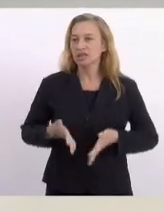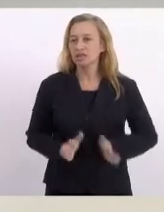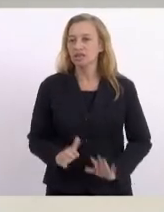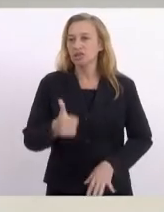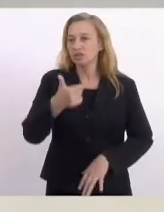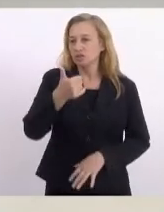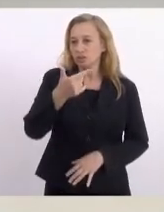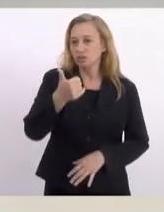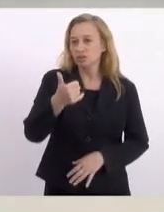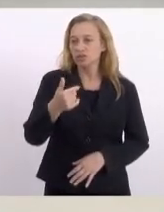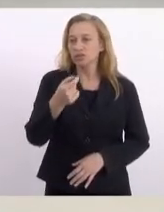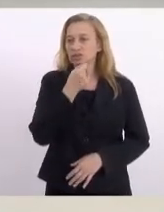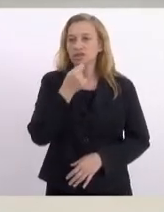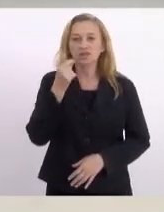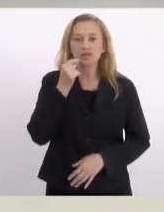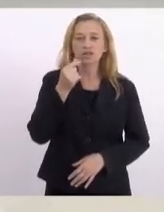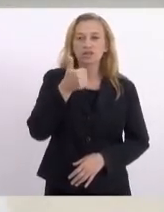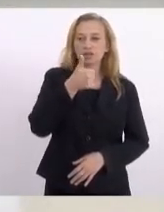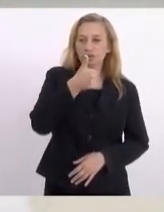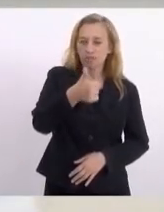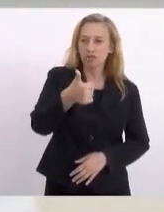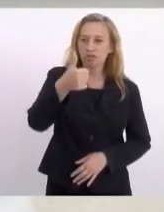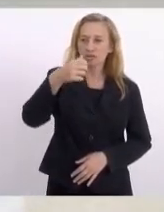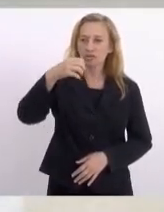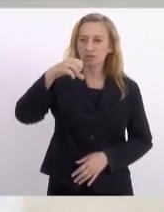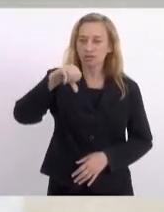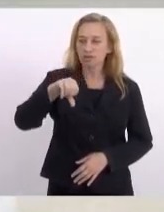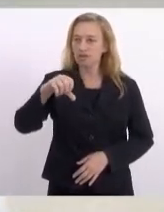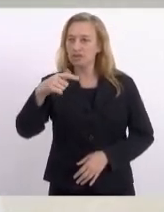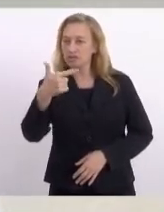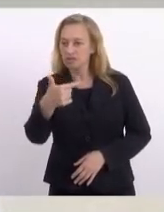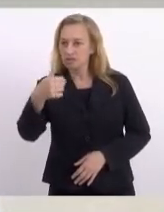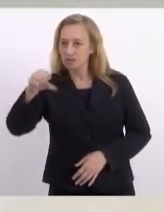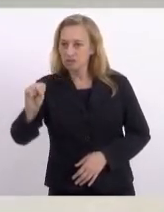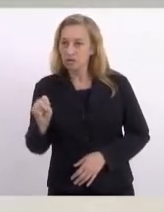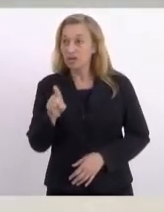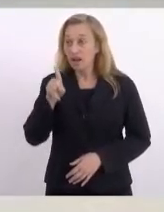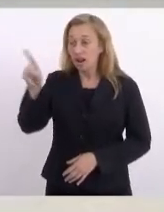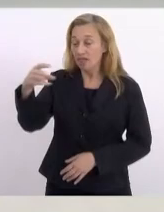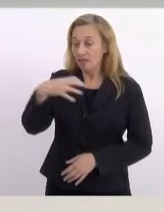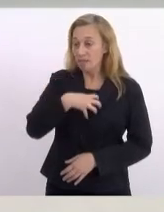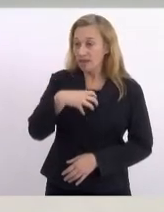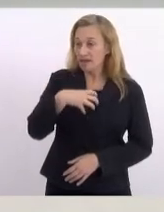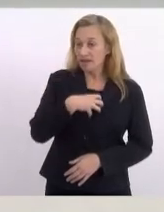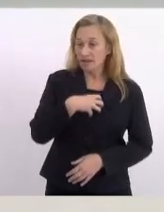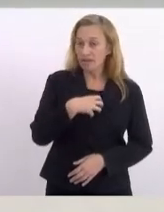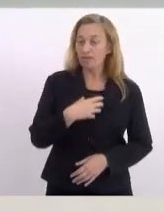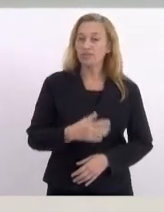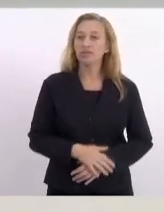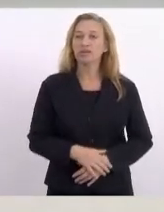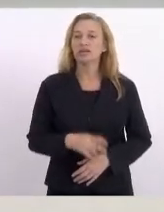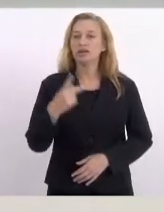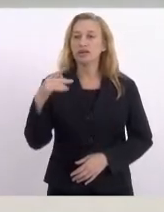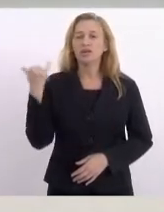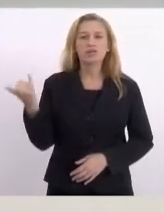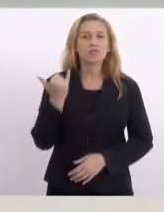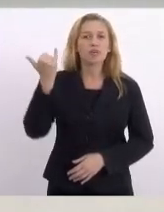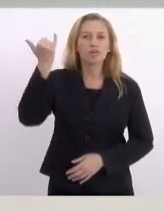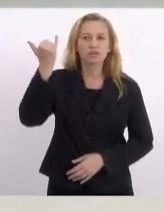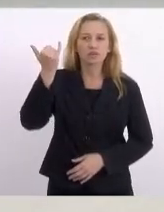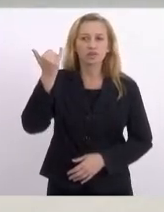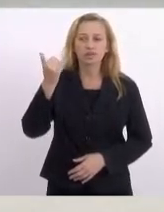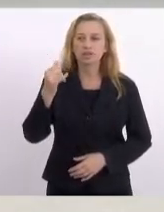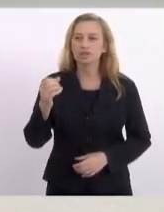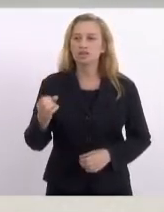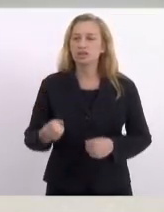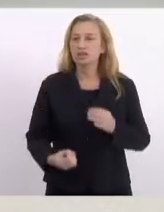de setembro de 1928, lá em Santo Amaro de Ipitanga, na Bahia. E a sua importância foi sendo